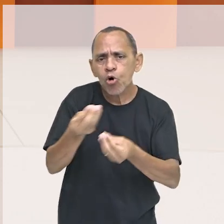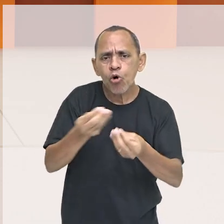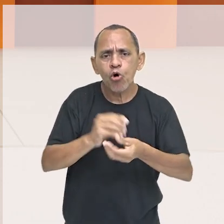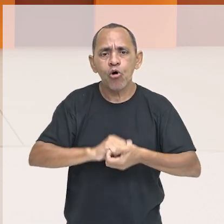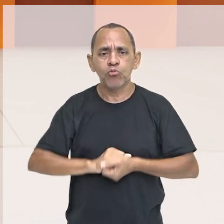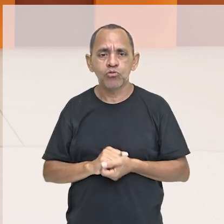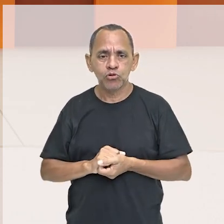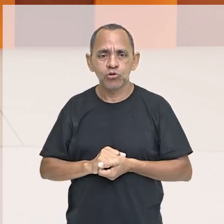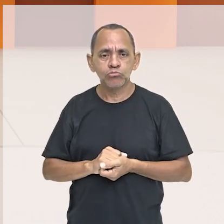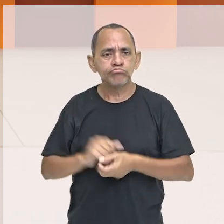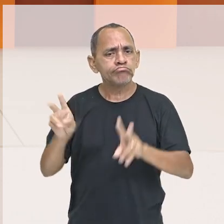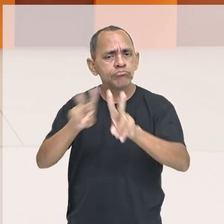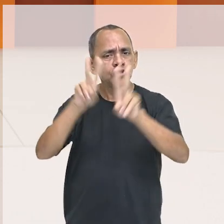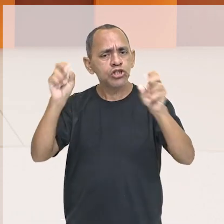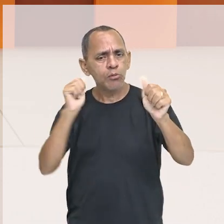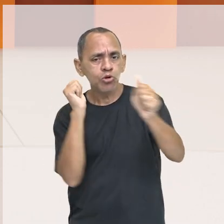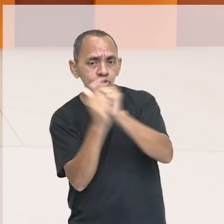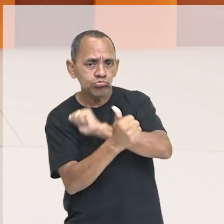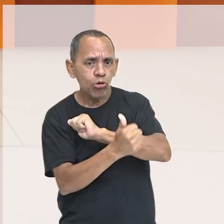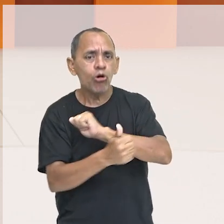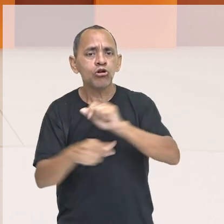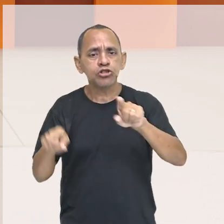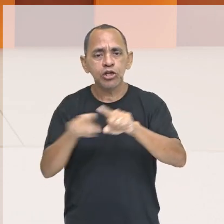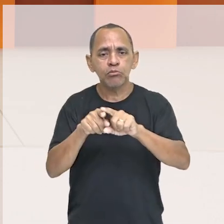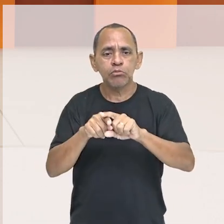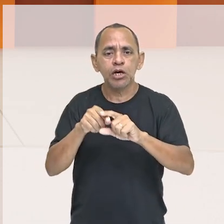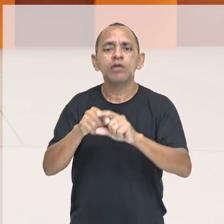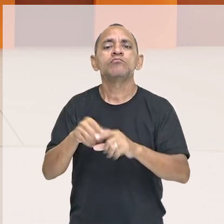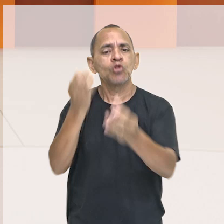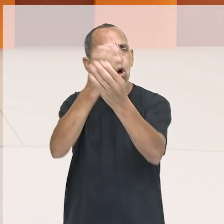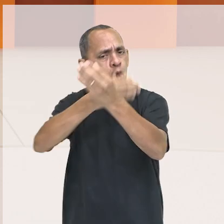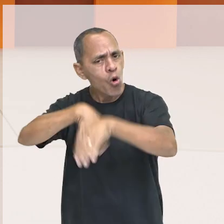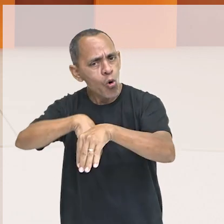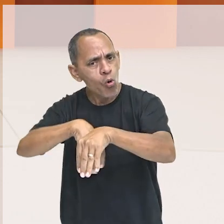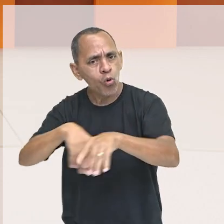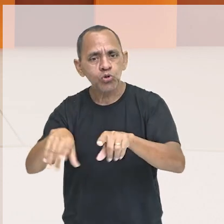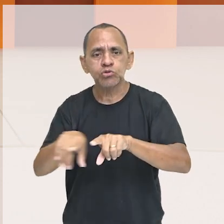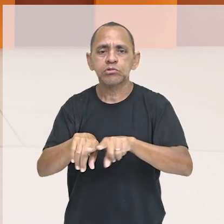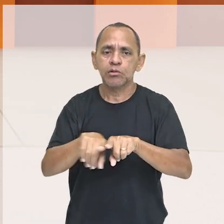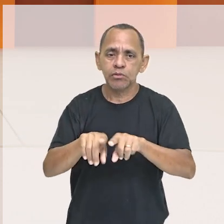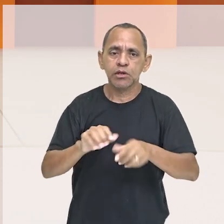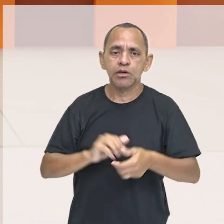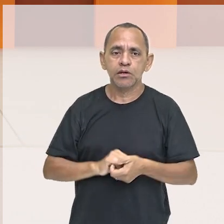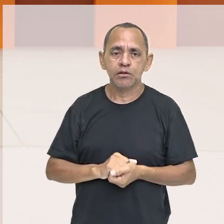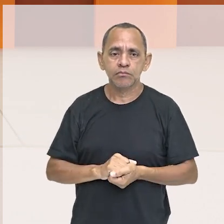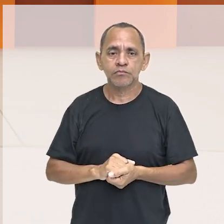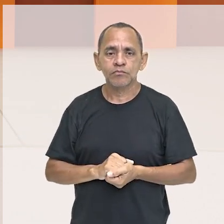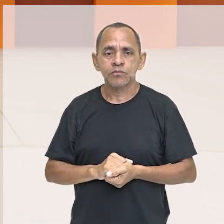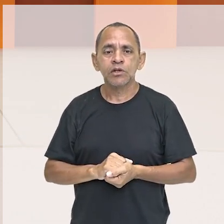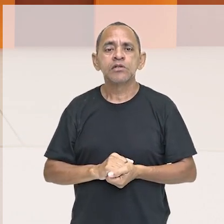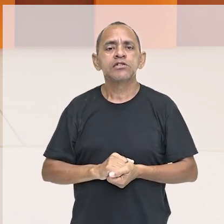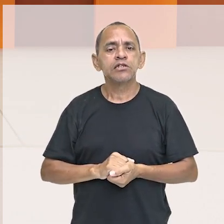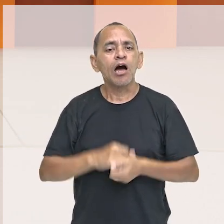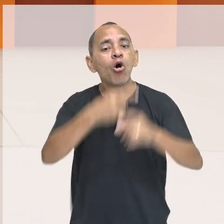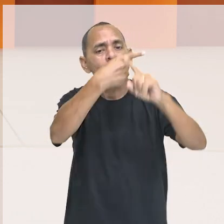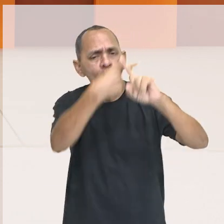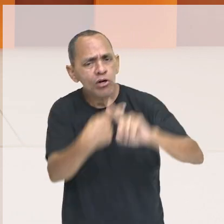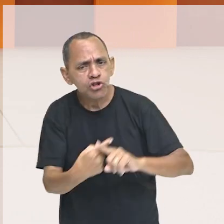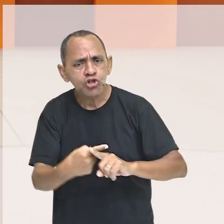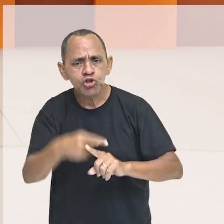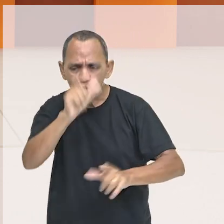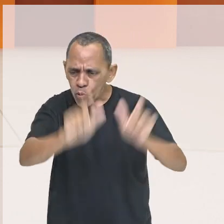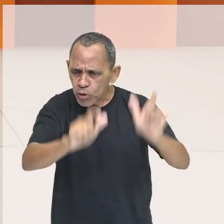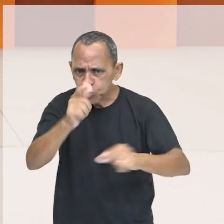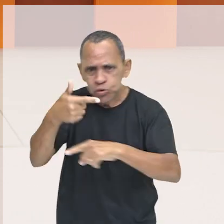na questão dos esportes, né, e no concurso. Quando você faz um concurso público, você está competindo com outra pessoa. Quando